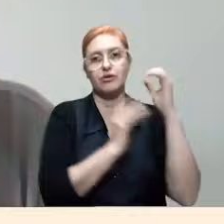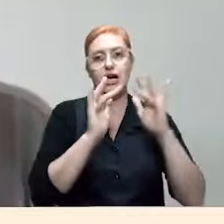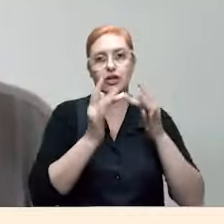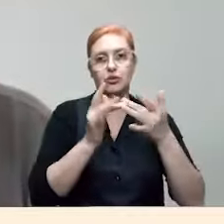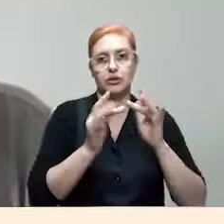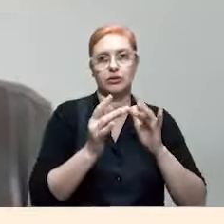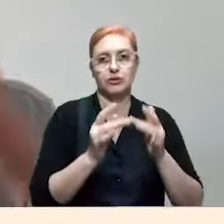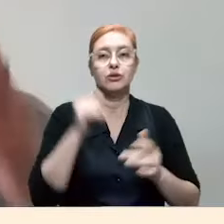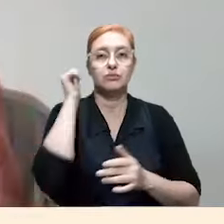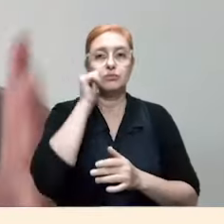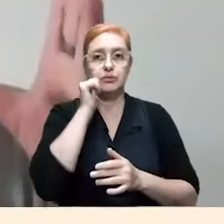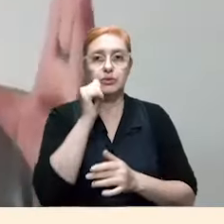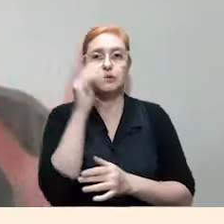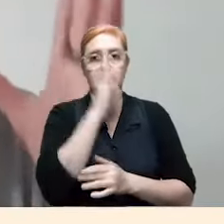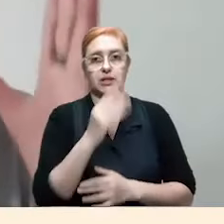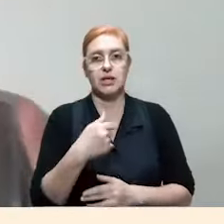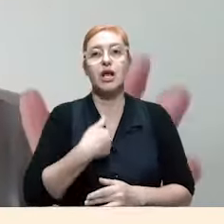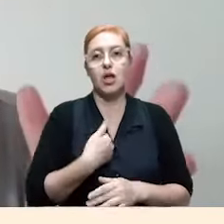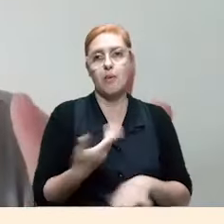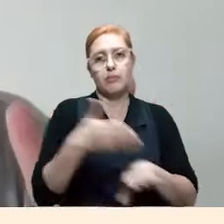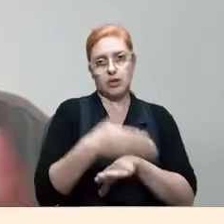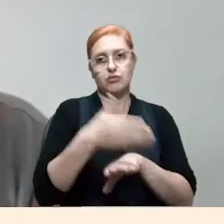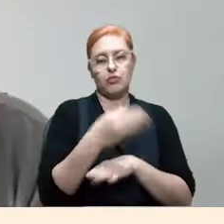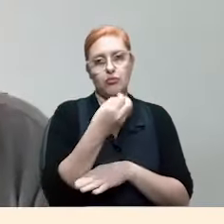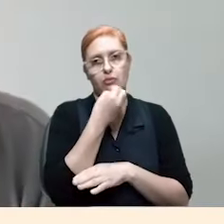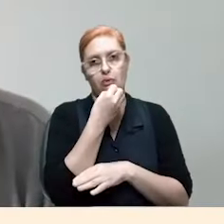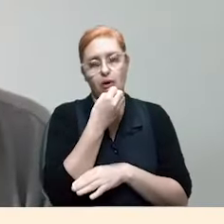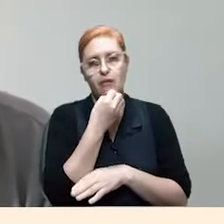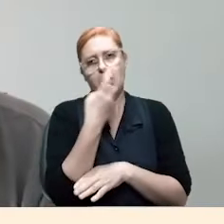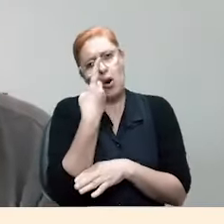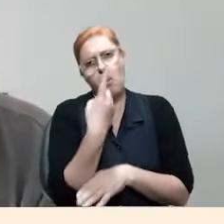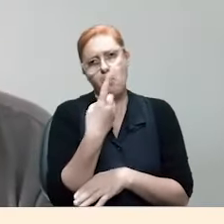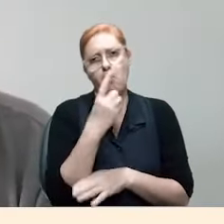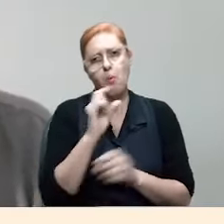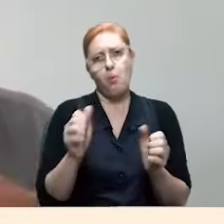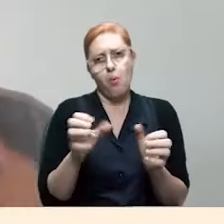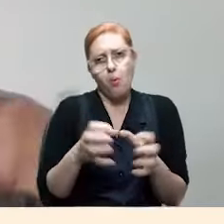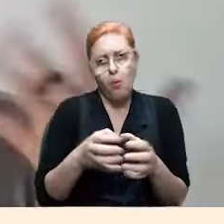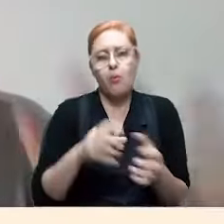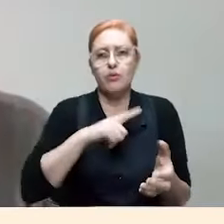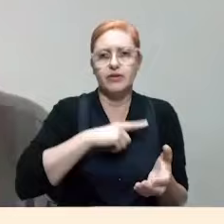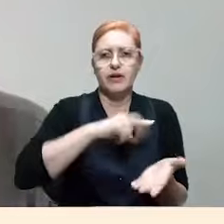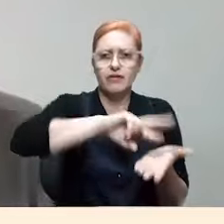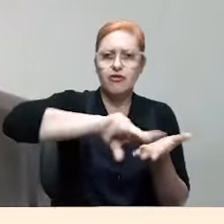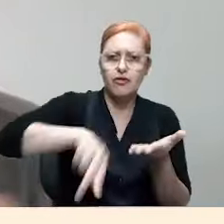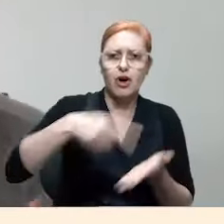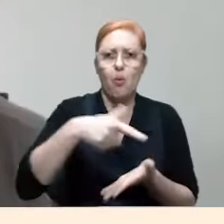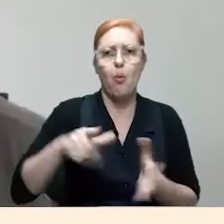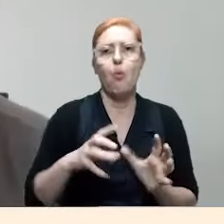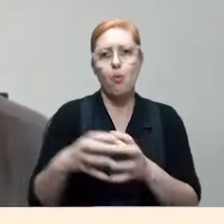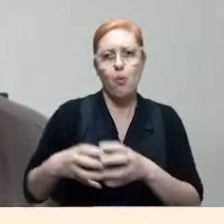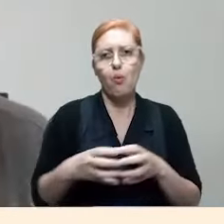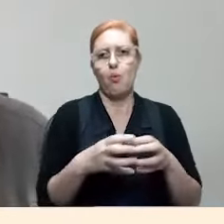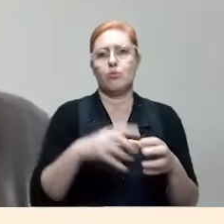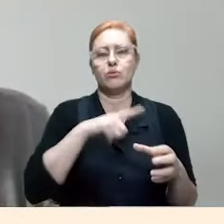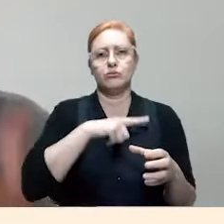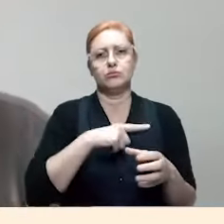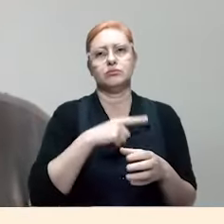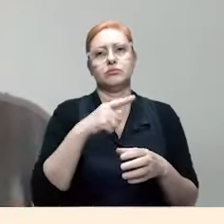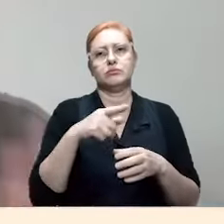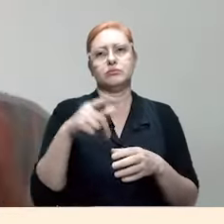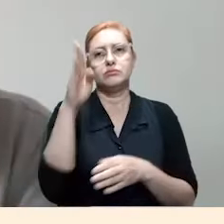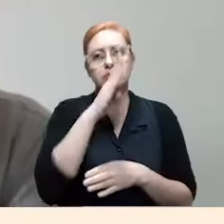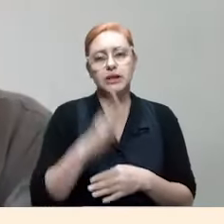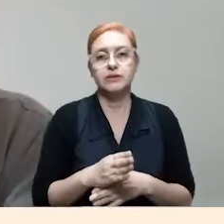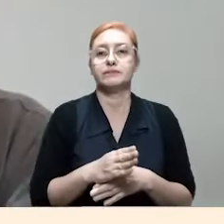as alianças, todas pelas redes nacionais feministas. A Articulação de Mulheres Brasileiras, da qual eu faço parte,